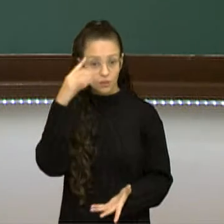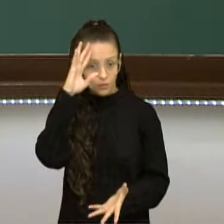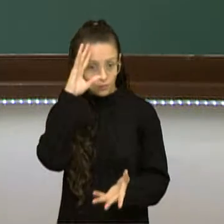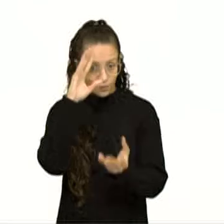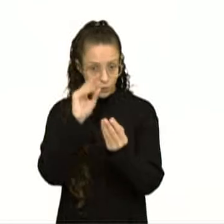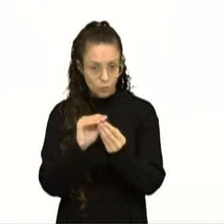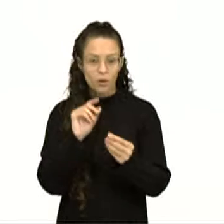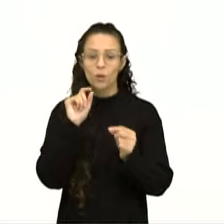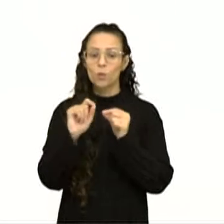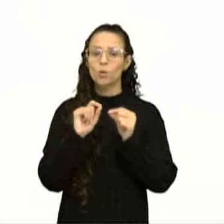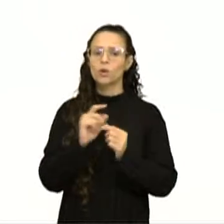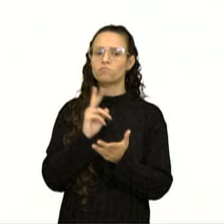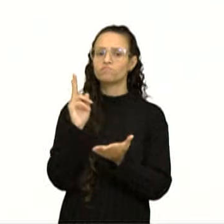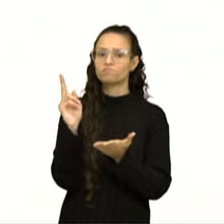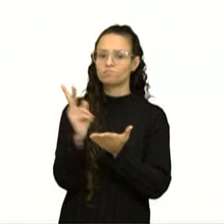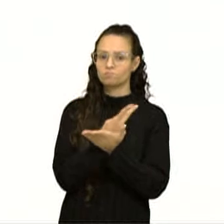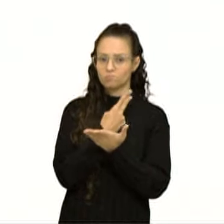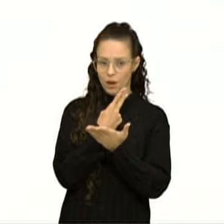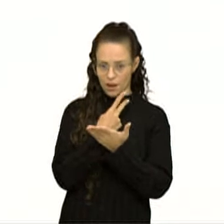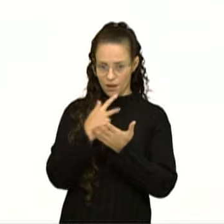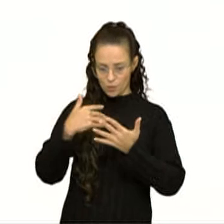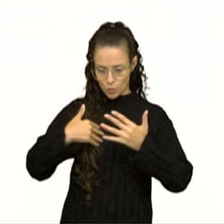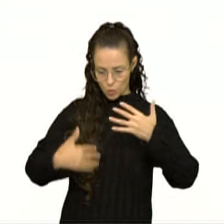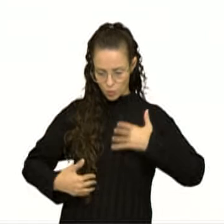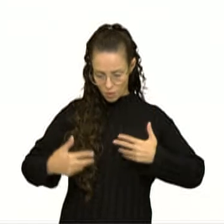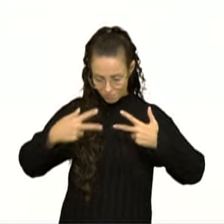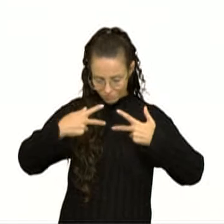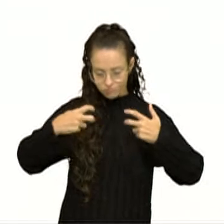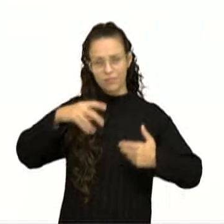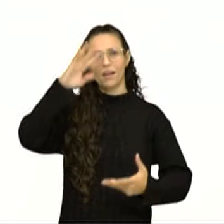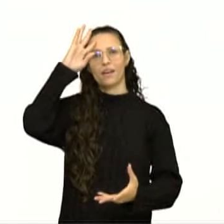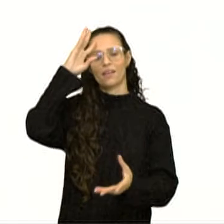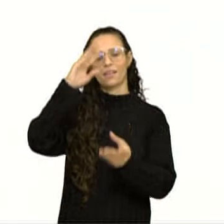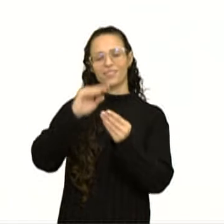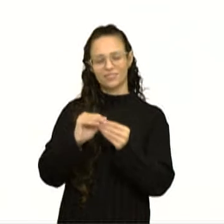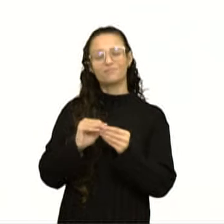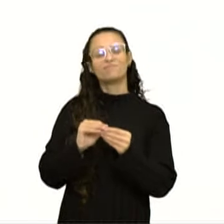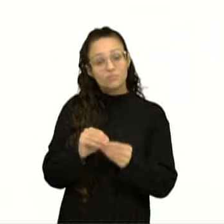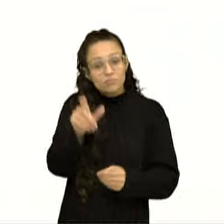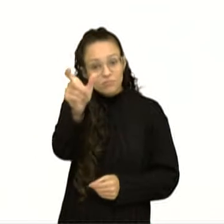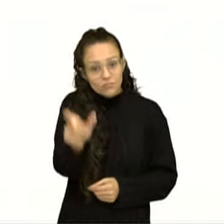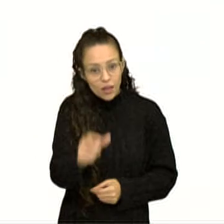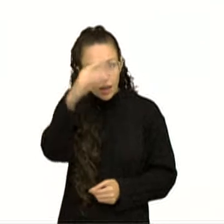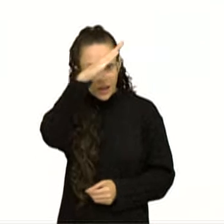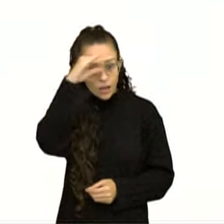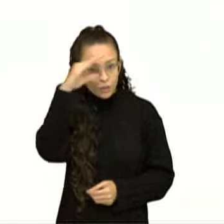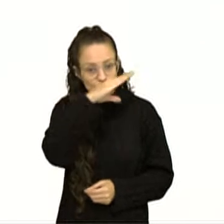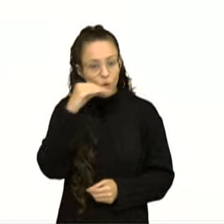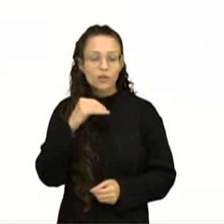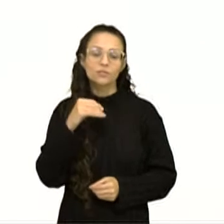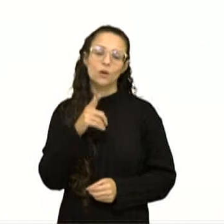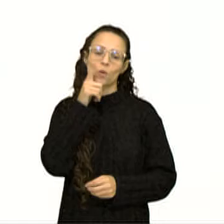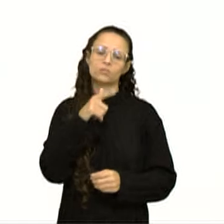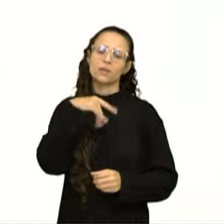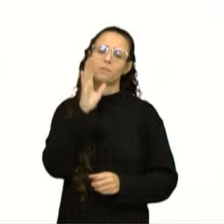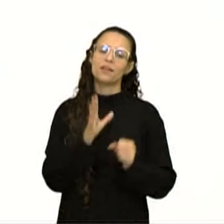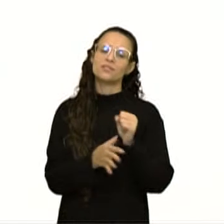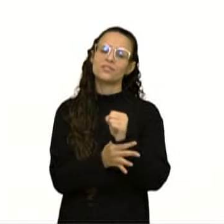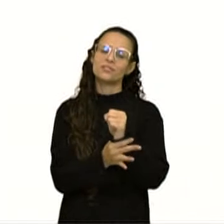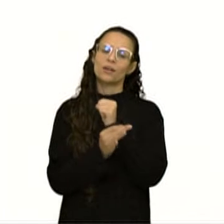o que está acontecendo com o nosso próprio corpo, o adolescente pode, então, adquirir mais segurança,